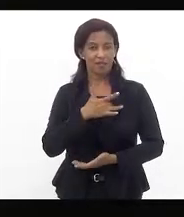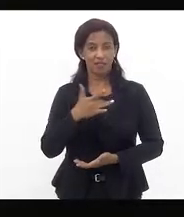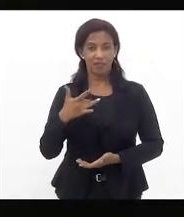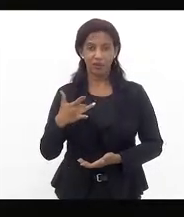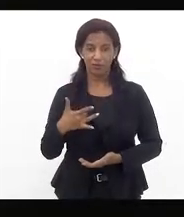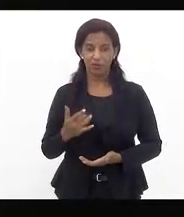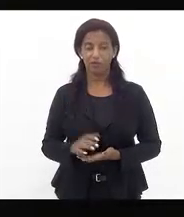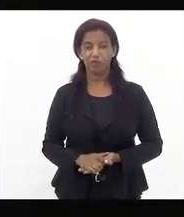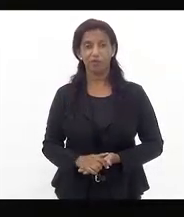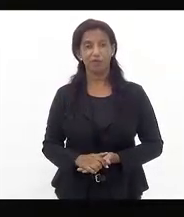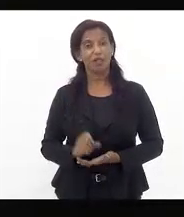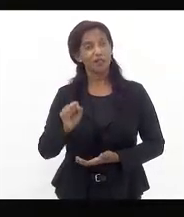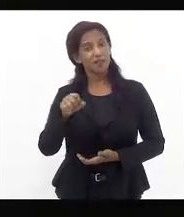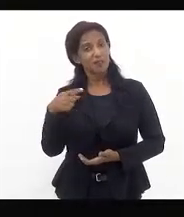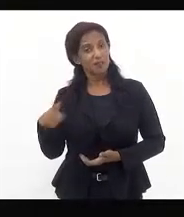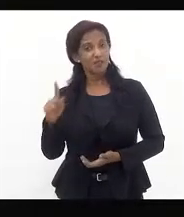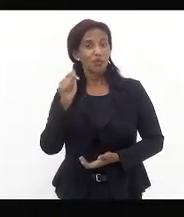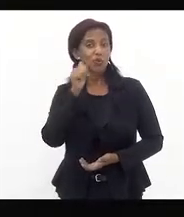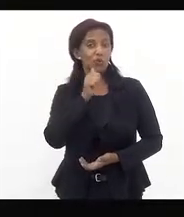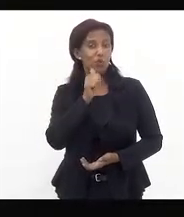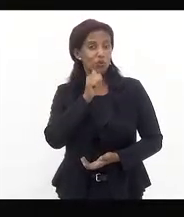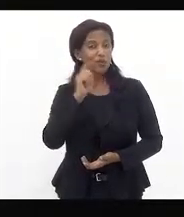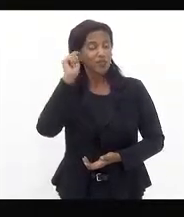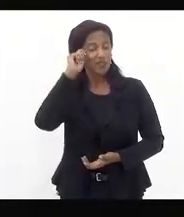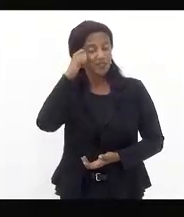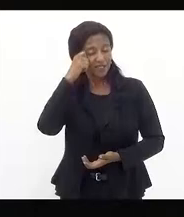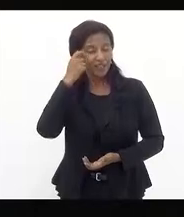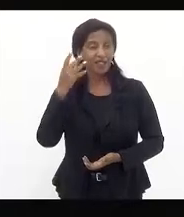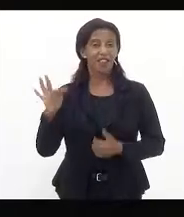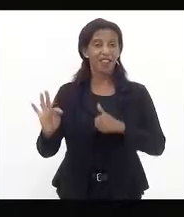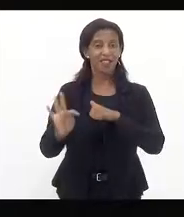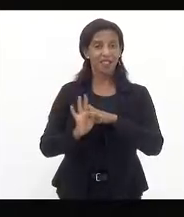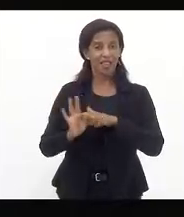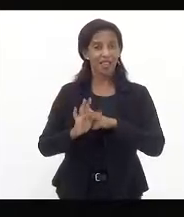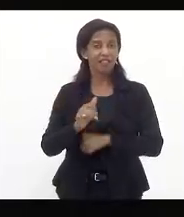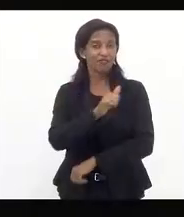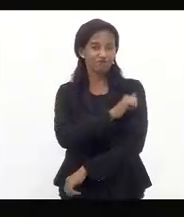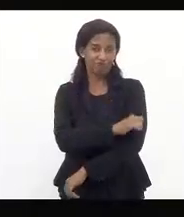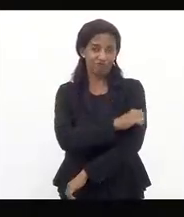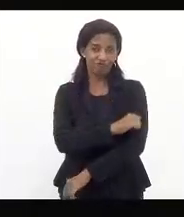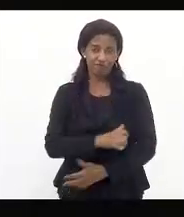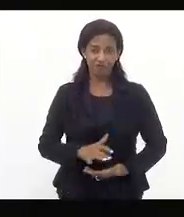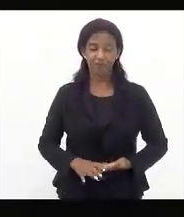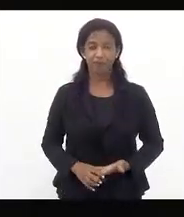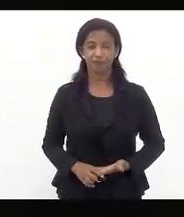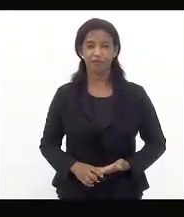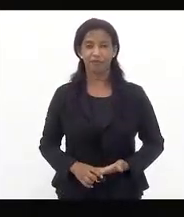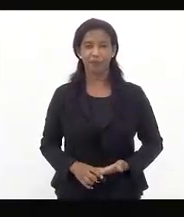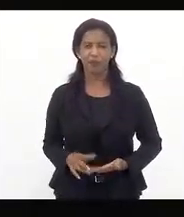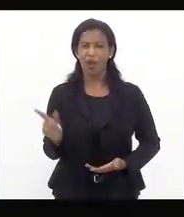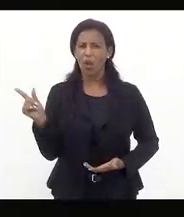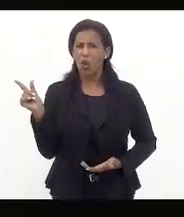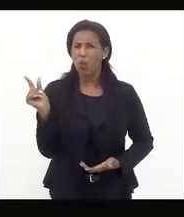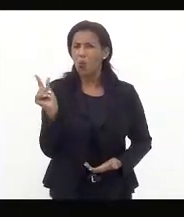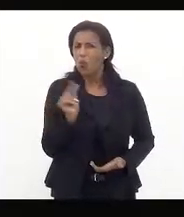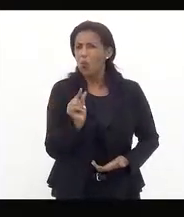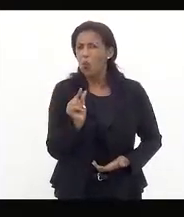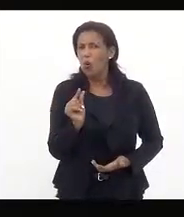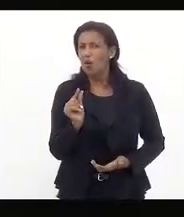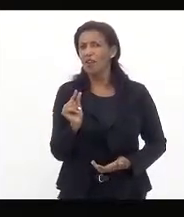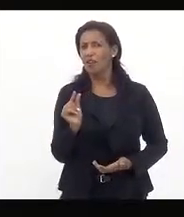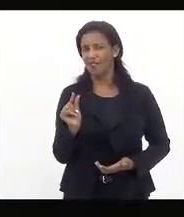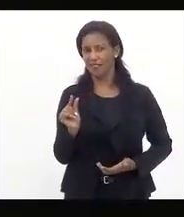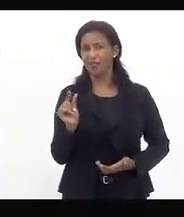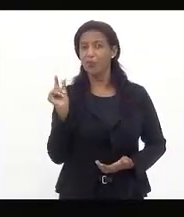deputado Eurico, são mulheres e são mulheres negras, técnicas de enfermagem, poucas enfermeiras